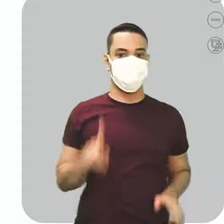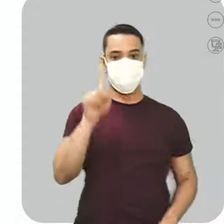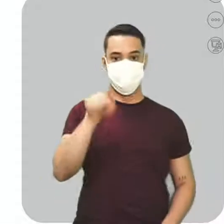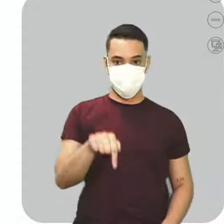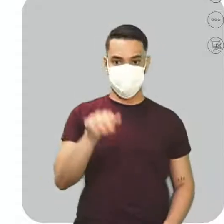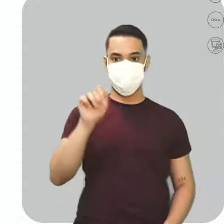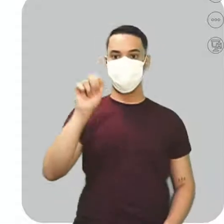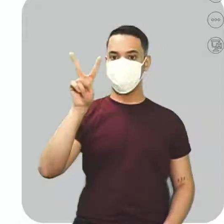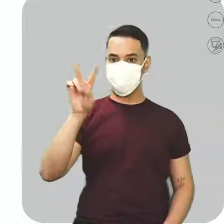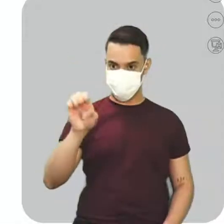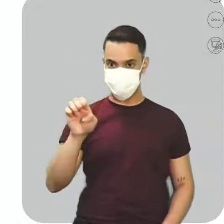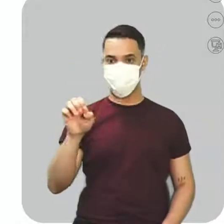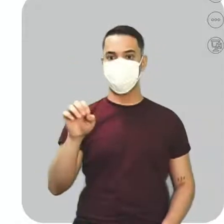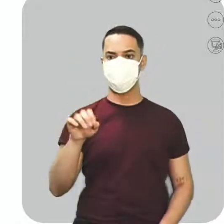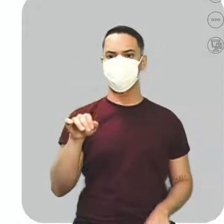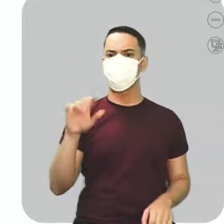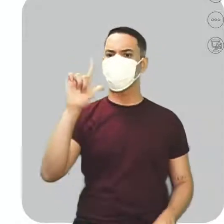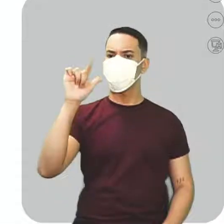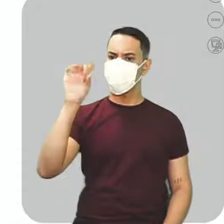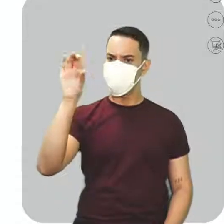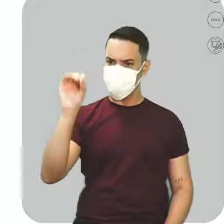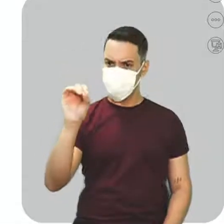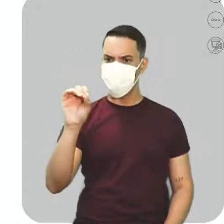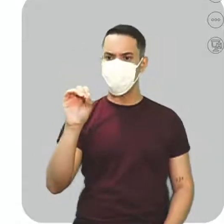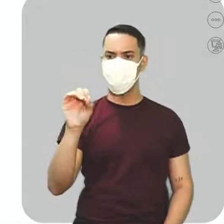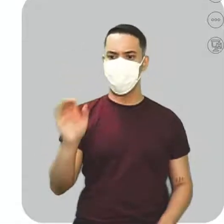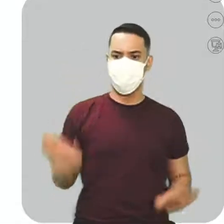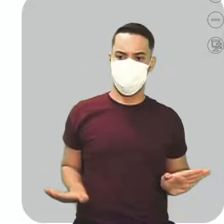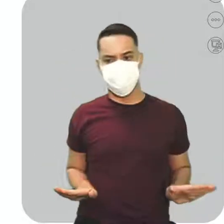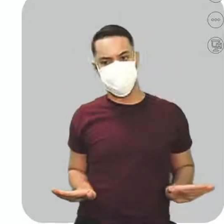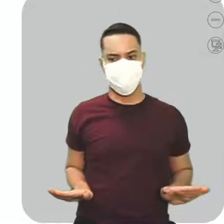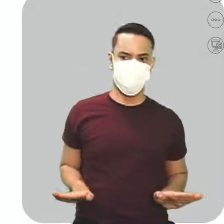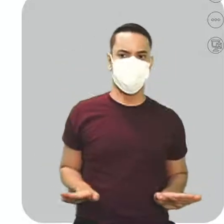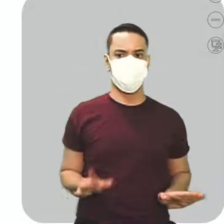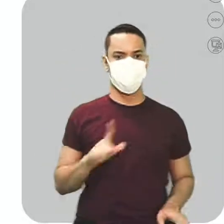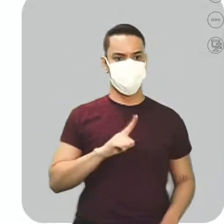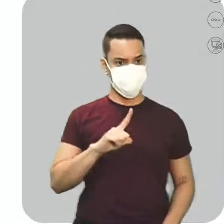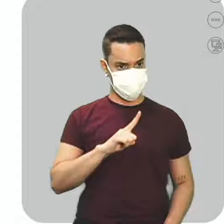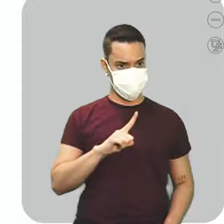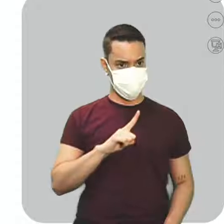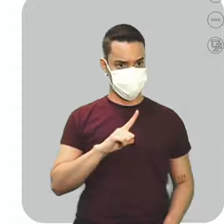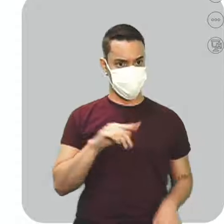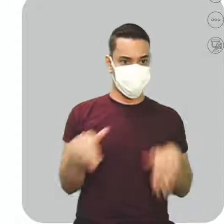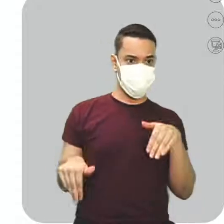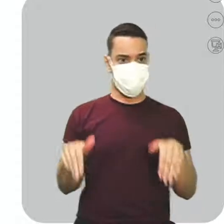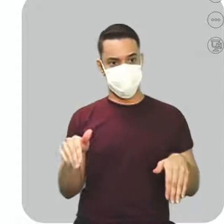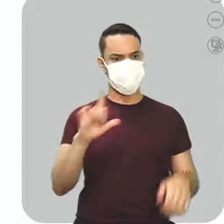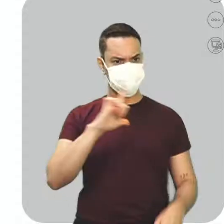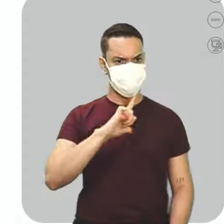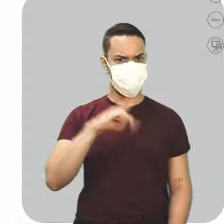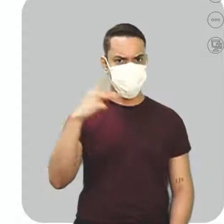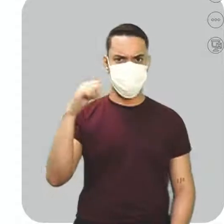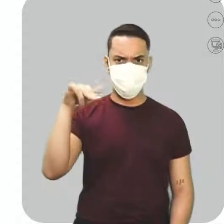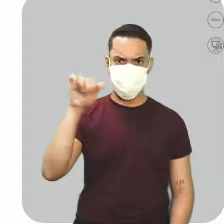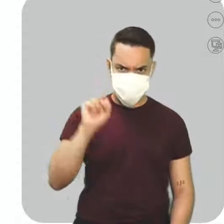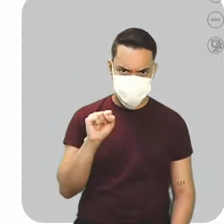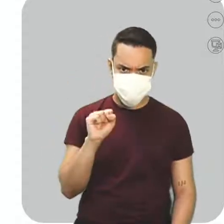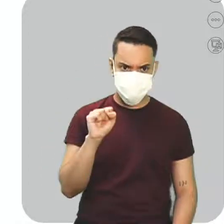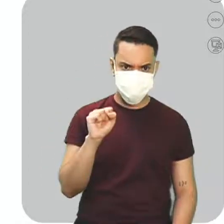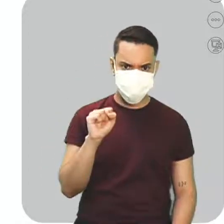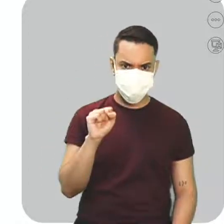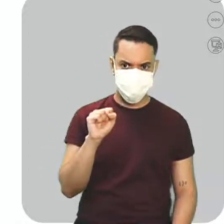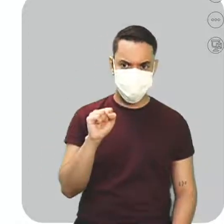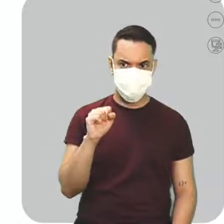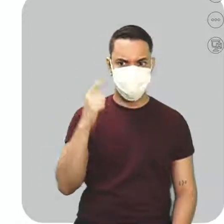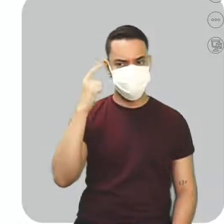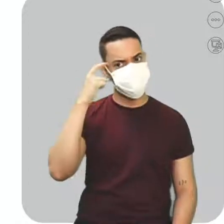logo o pinguim tem penas. Viu só? Aí você já sabe com a imagem do